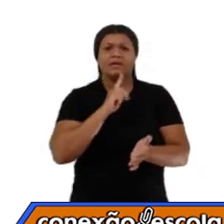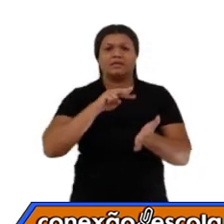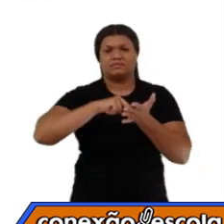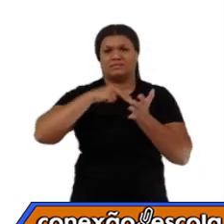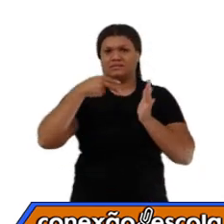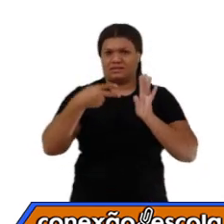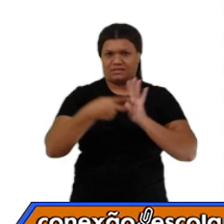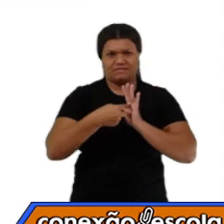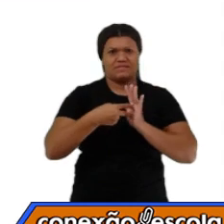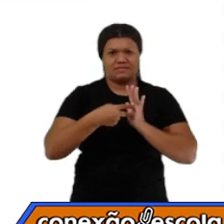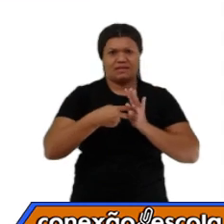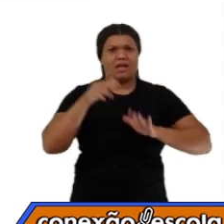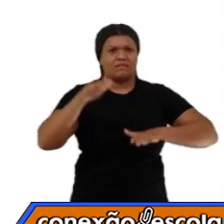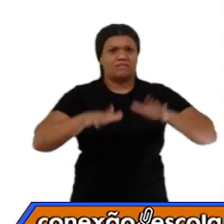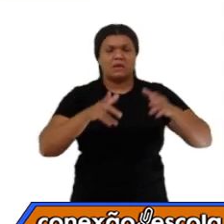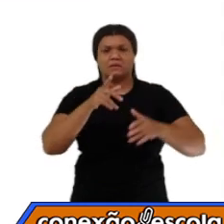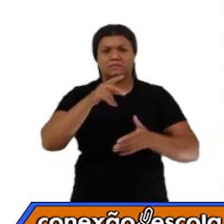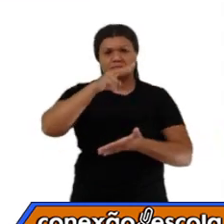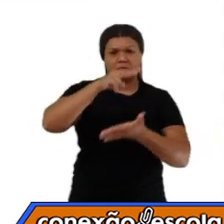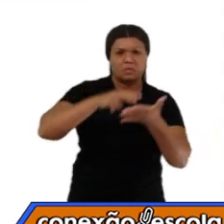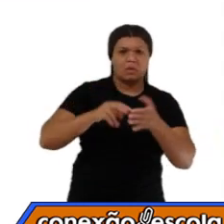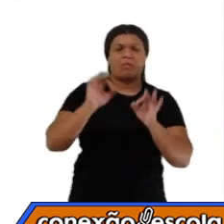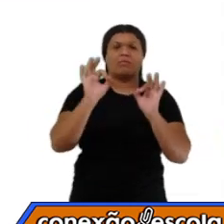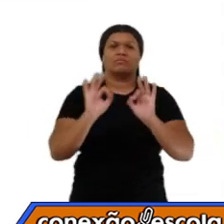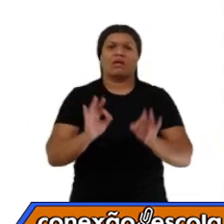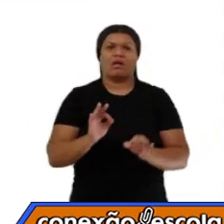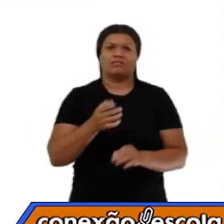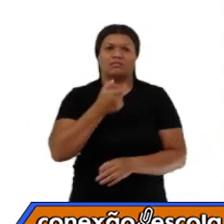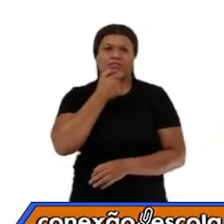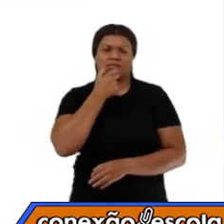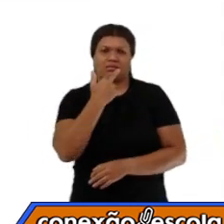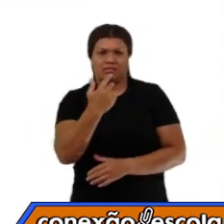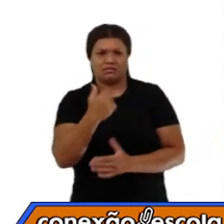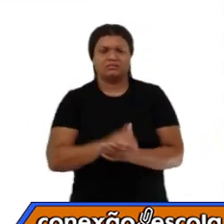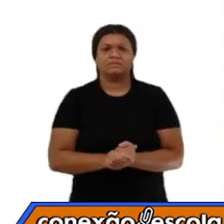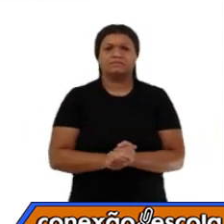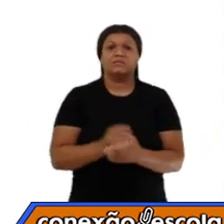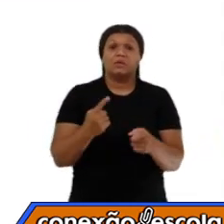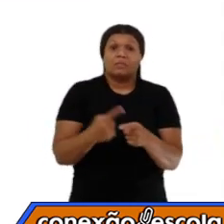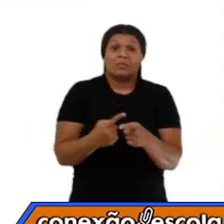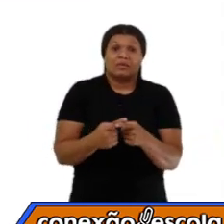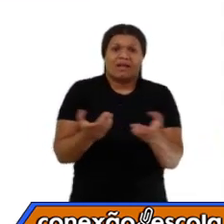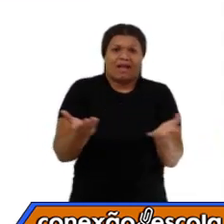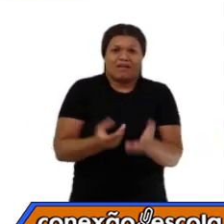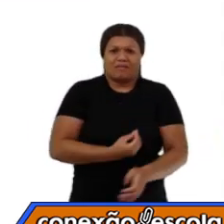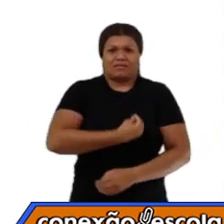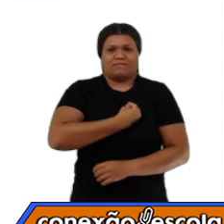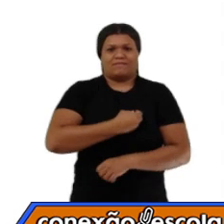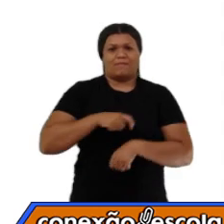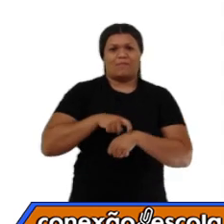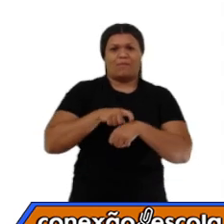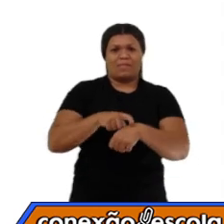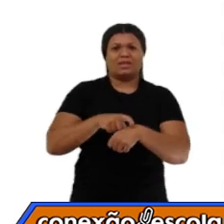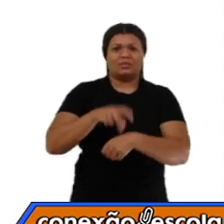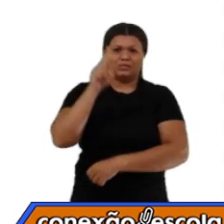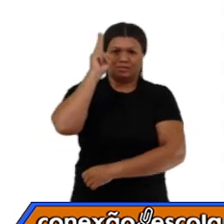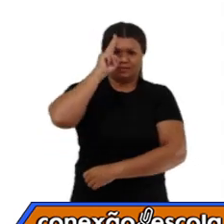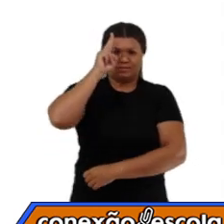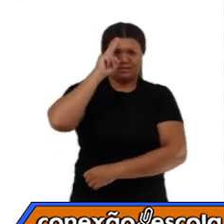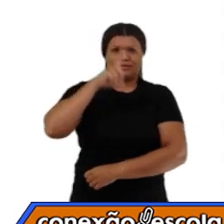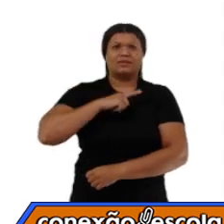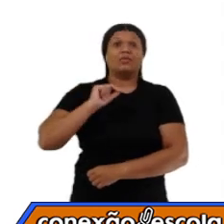que não tenha lido nada de inglês. Por quê? Porque a gente está vivendo um momento histórico em que a gente está